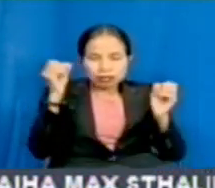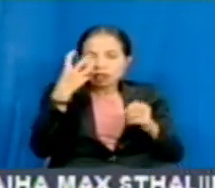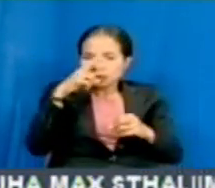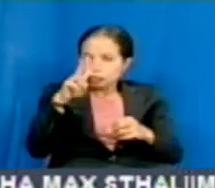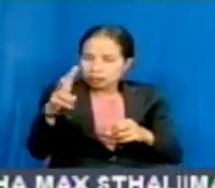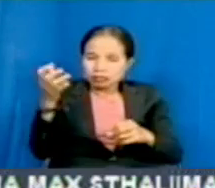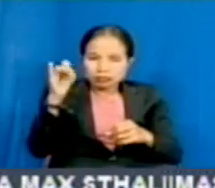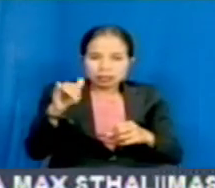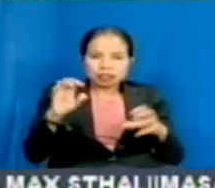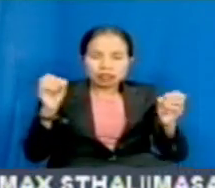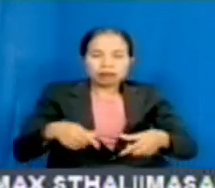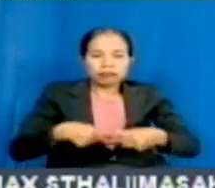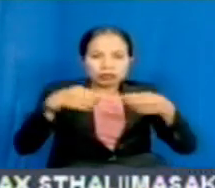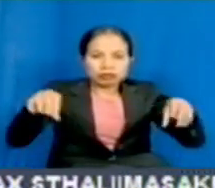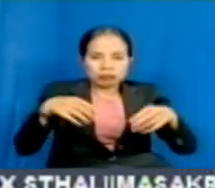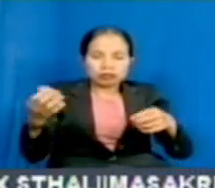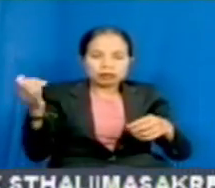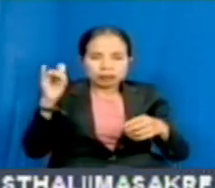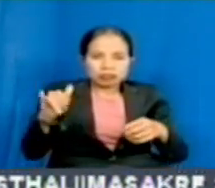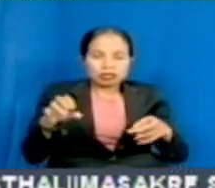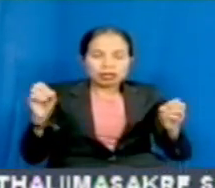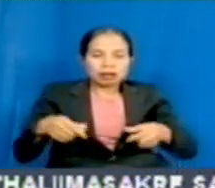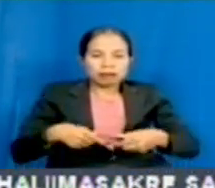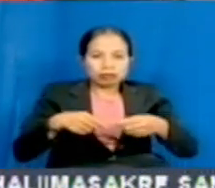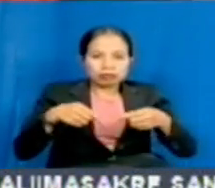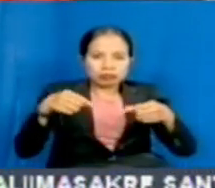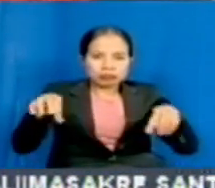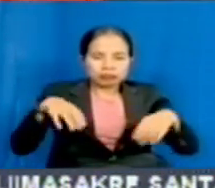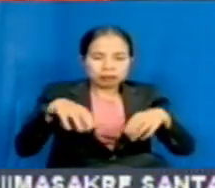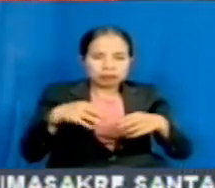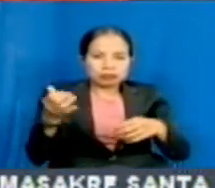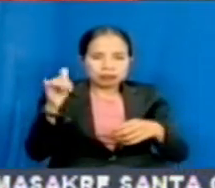sira la fo serviço ba sira la tau campo de trabalho ba sira.